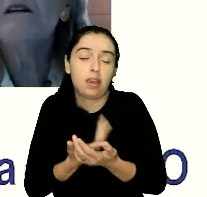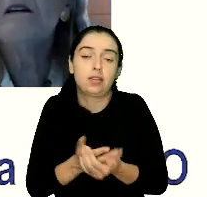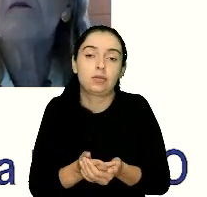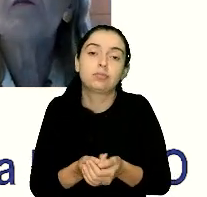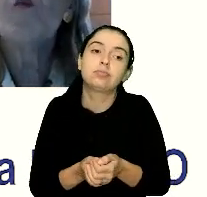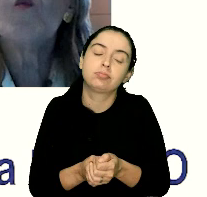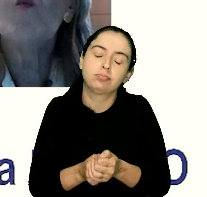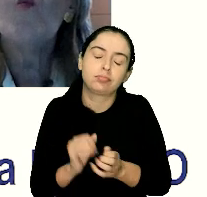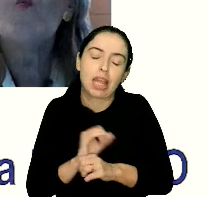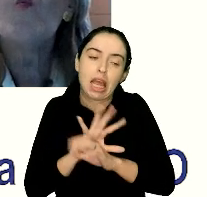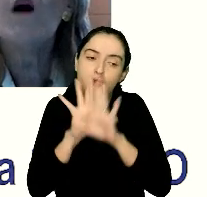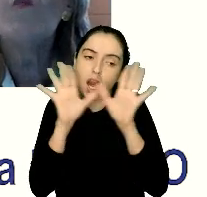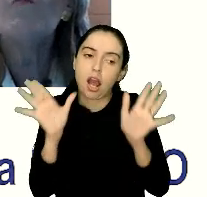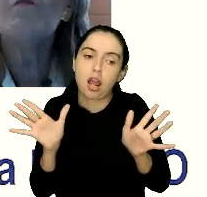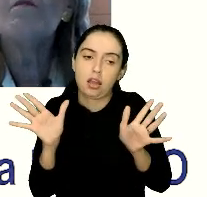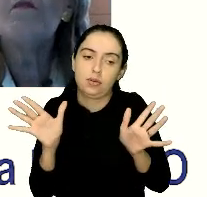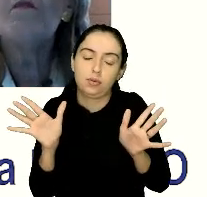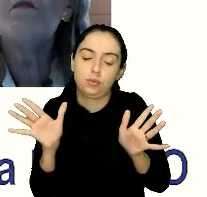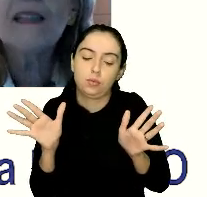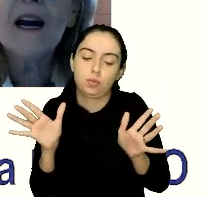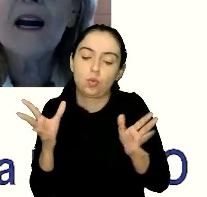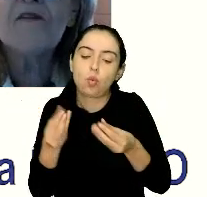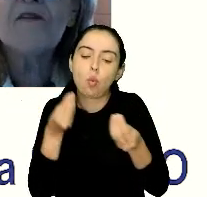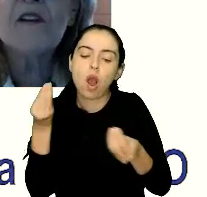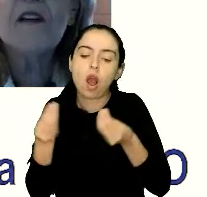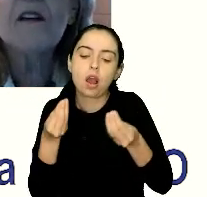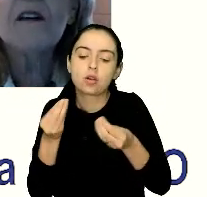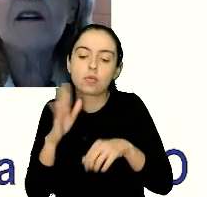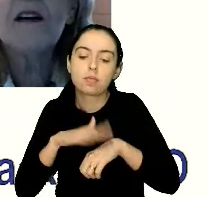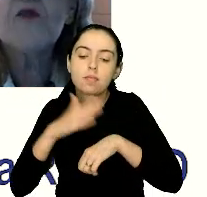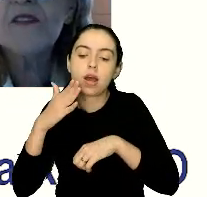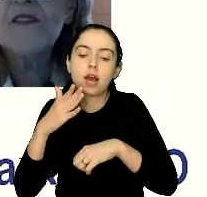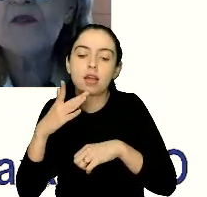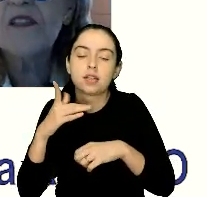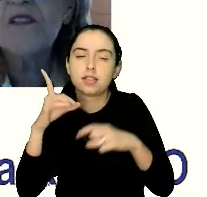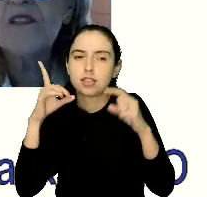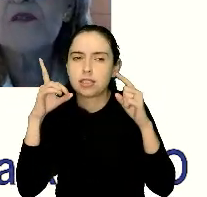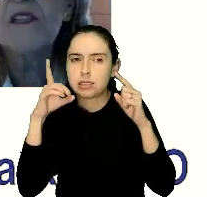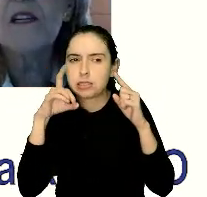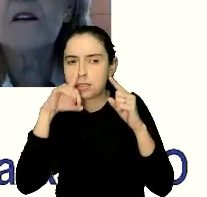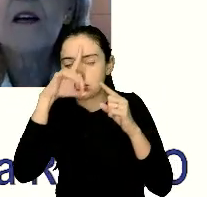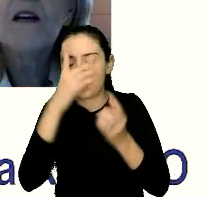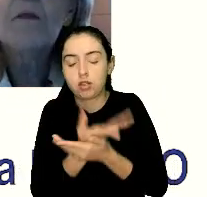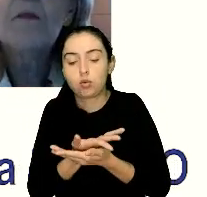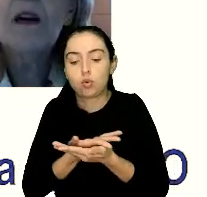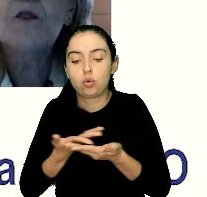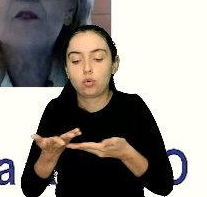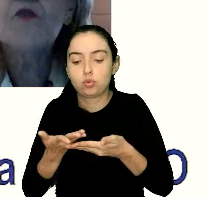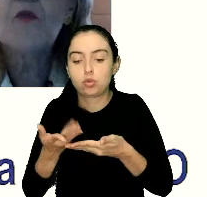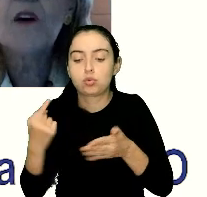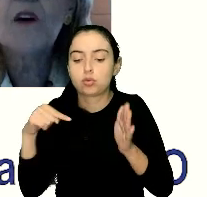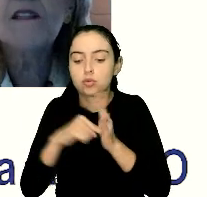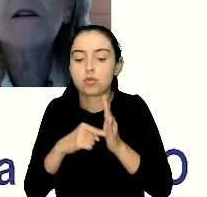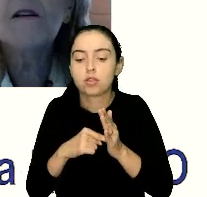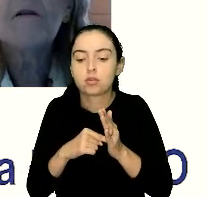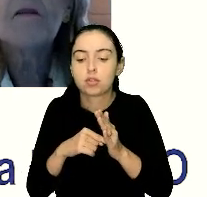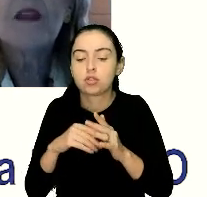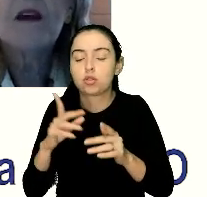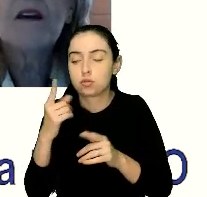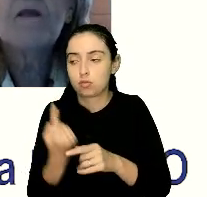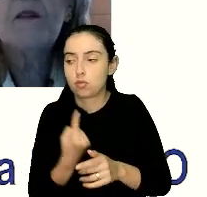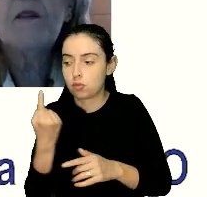que o quão mais grave as consequências vão ser para cada um de